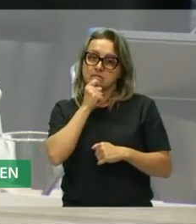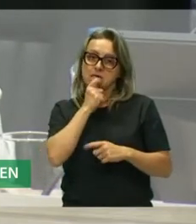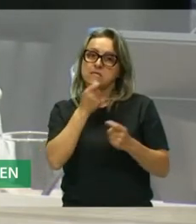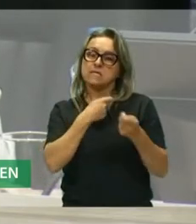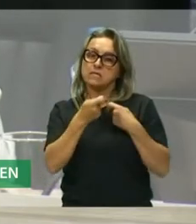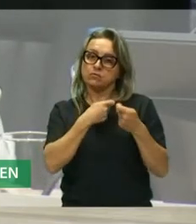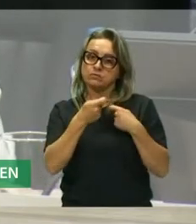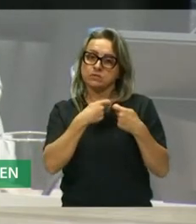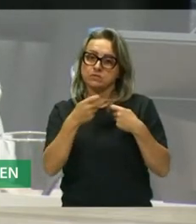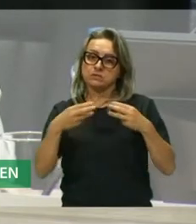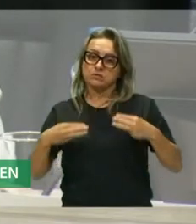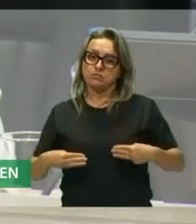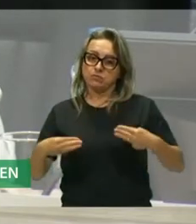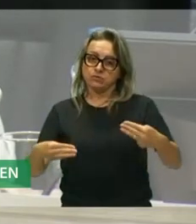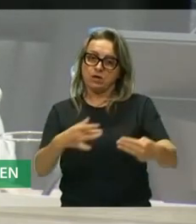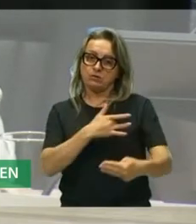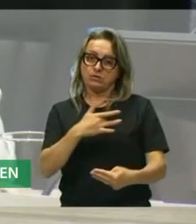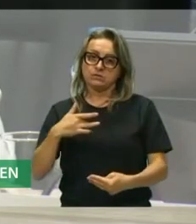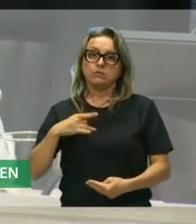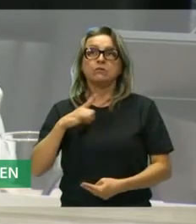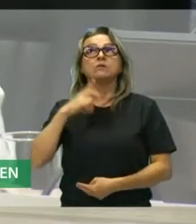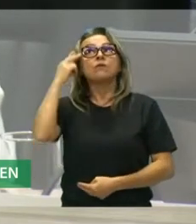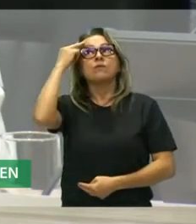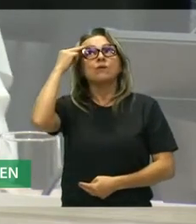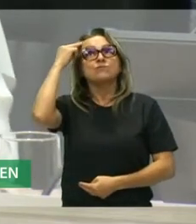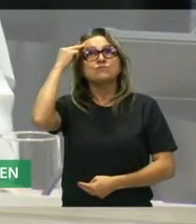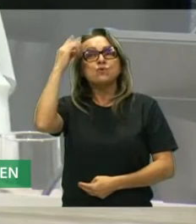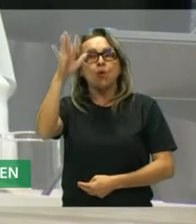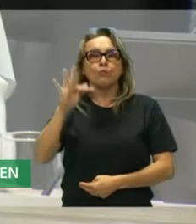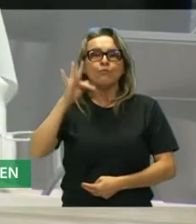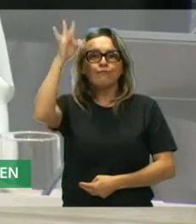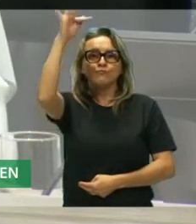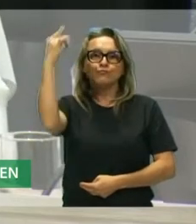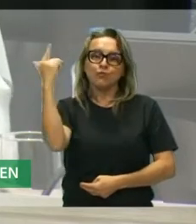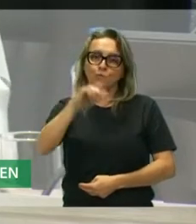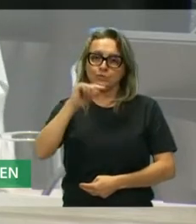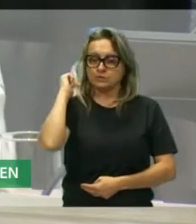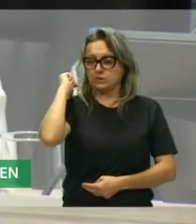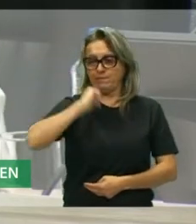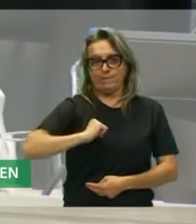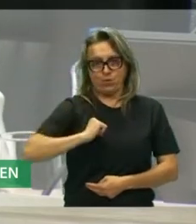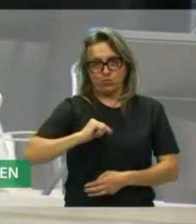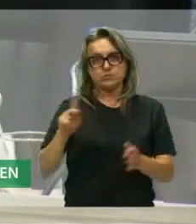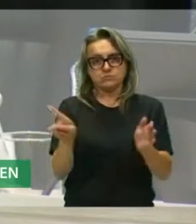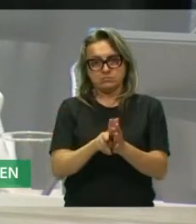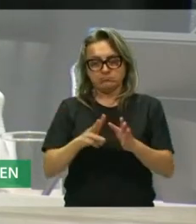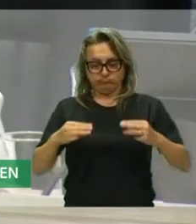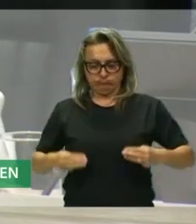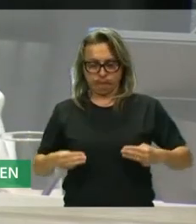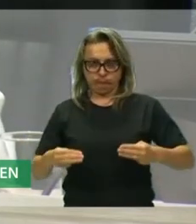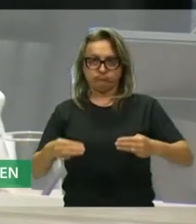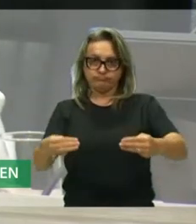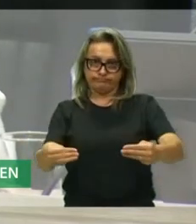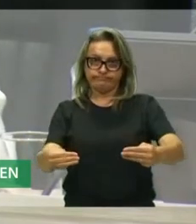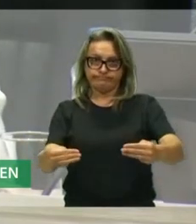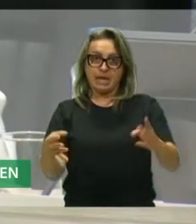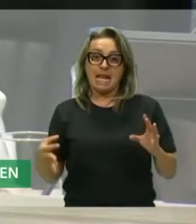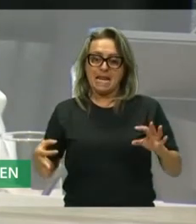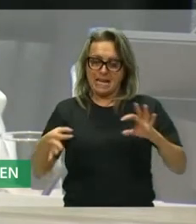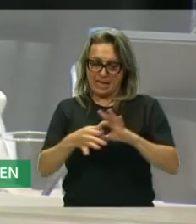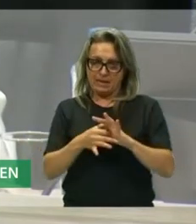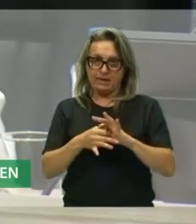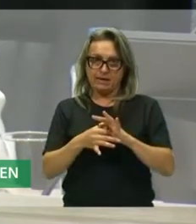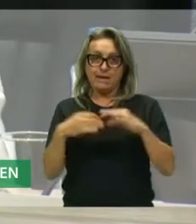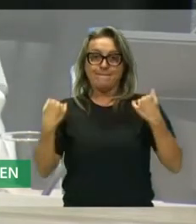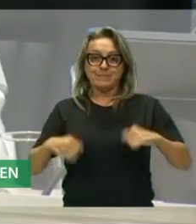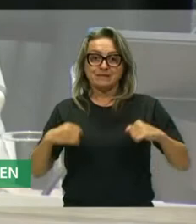e tenho esse sonho de, no futuro, conseguir as bolsas linkadas ao Ministério. Até porque nós precisamos também aumentar